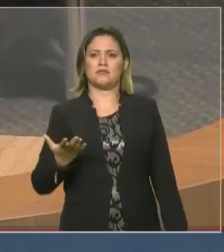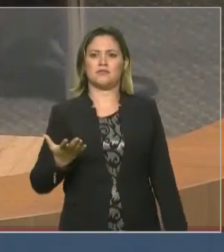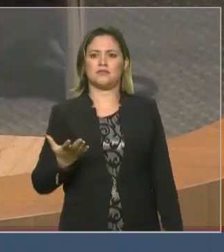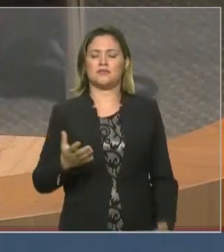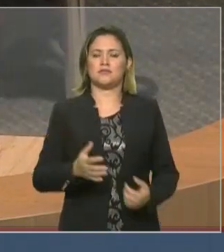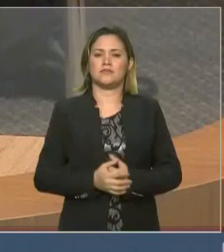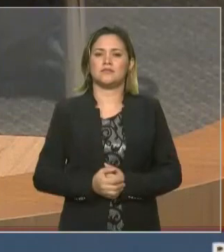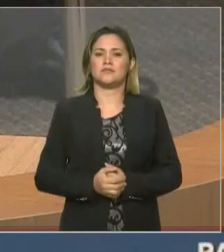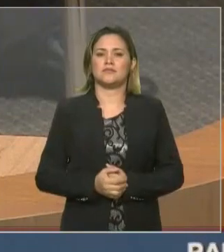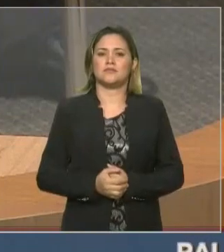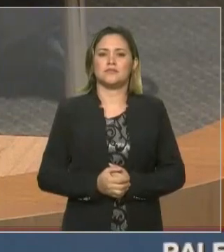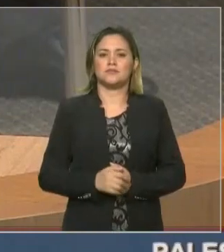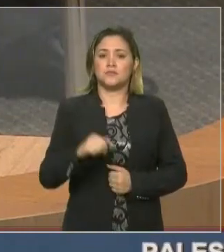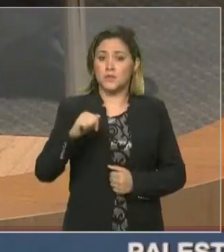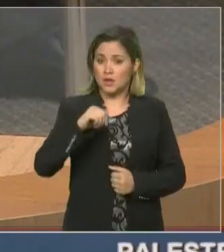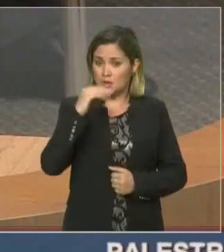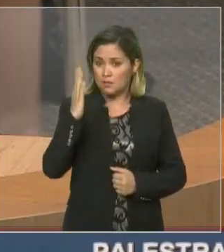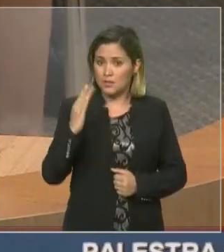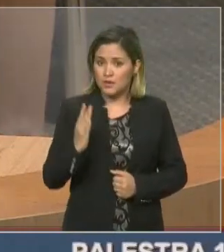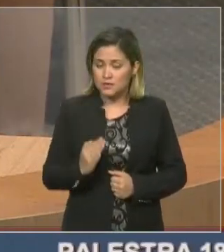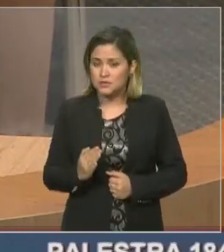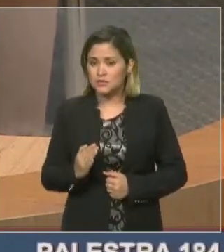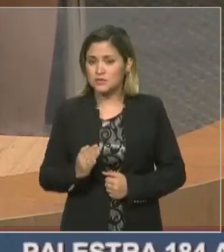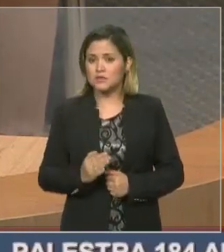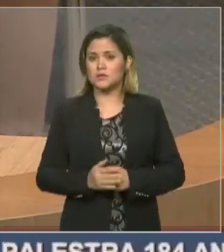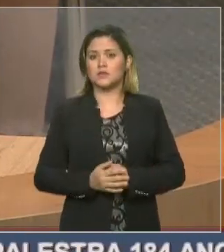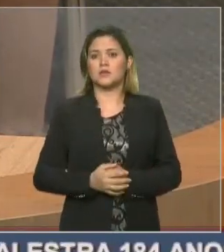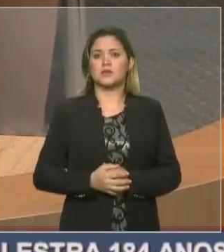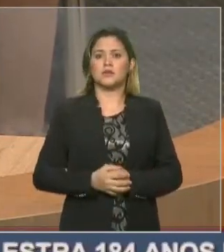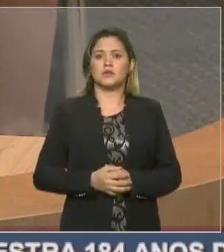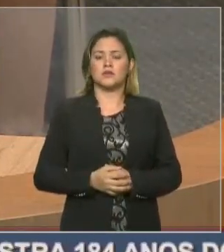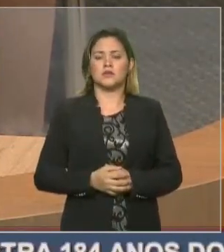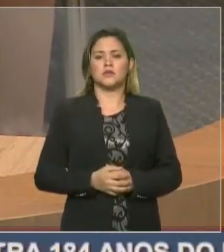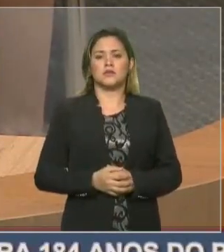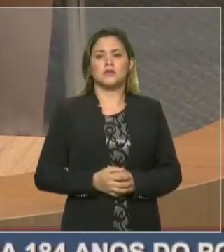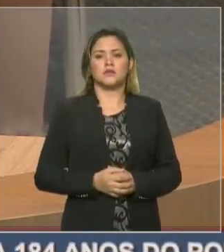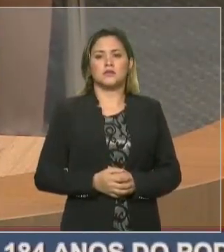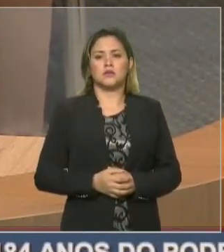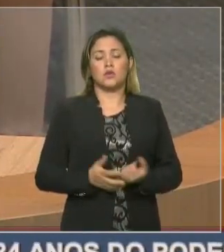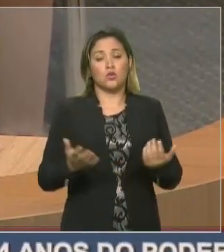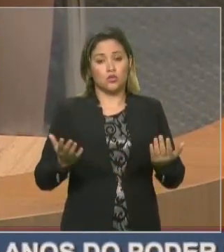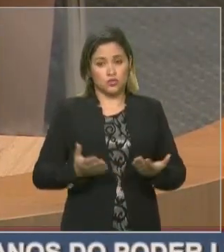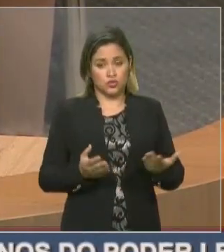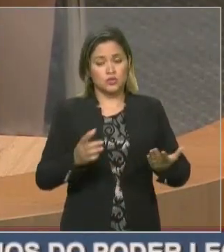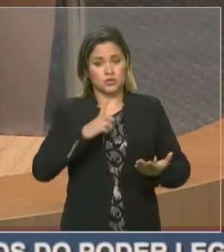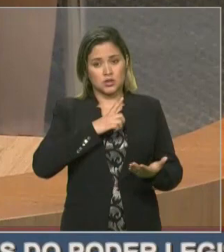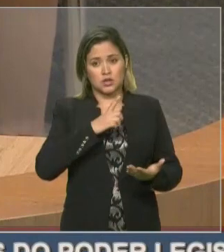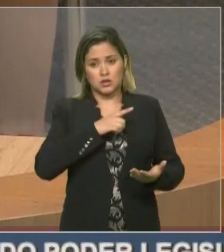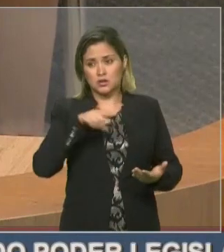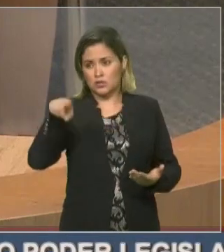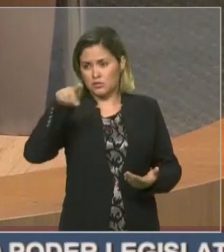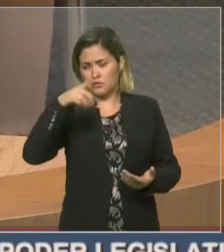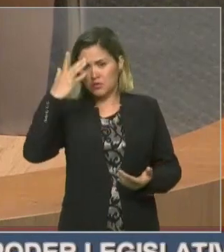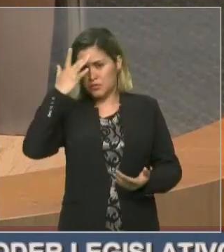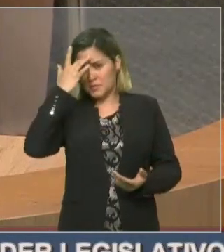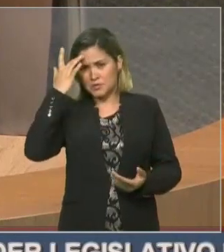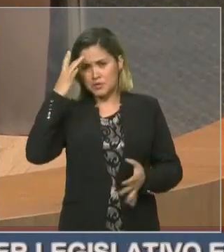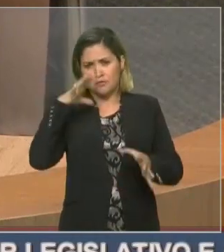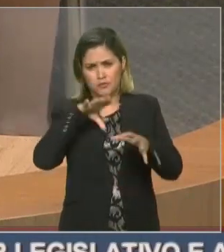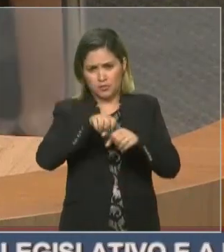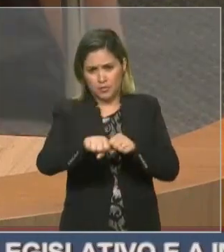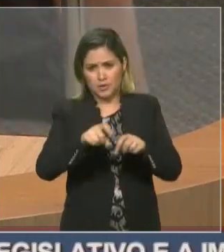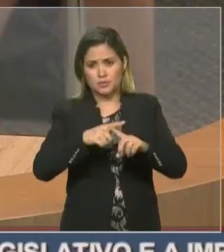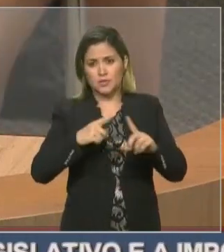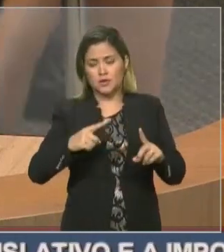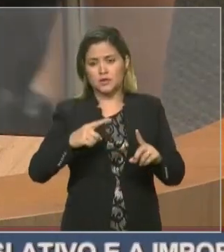E o Brasil, ainda que tem magistrados, juristas famosos, sabe que o Brasil vivia ainda